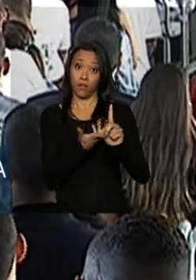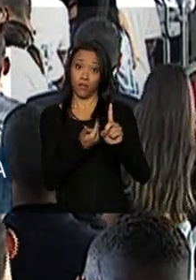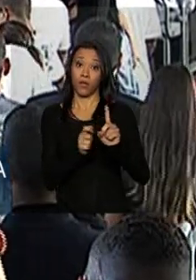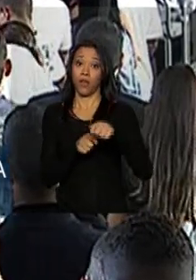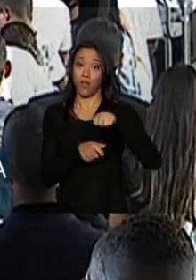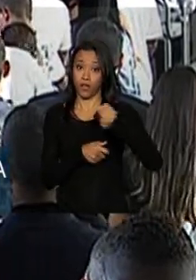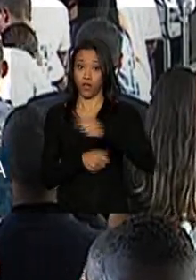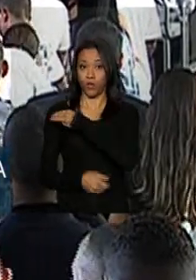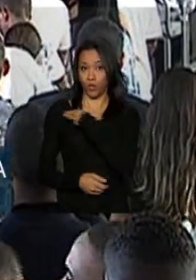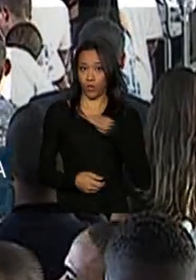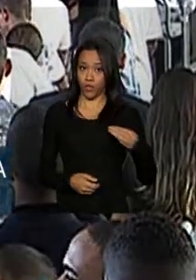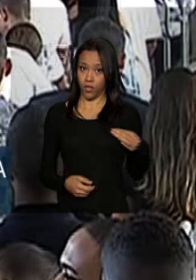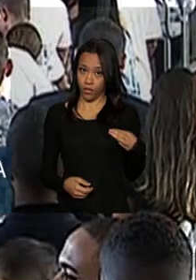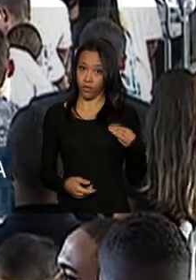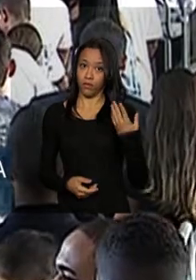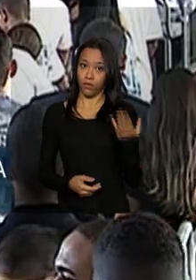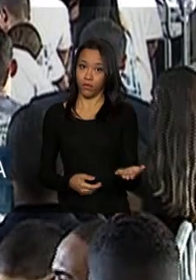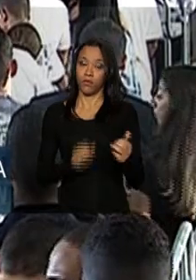Esporte.